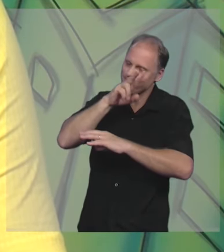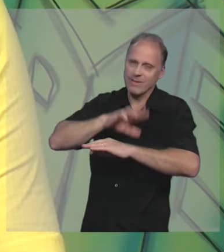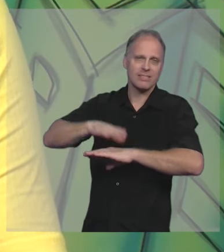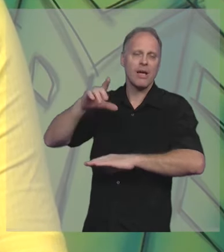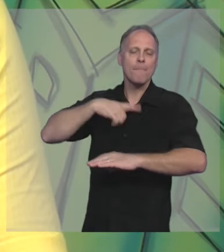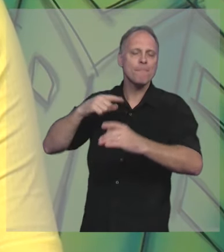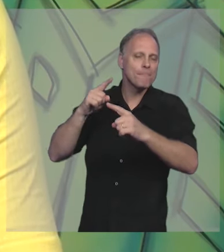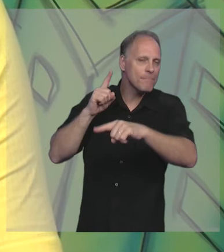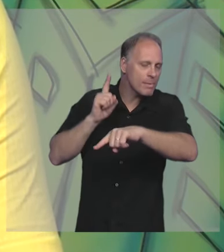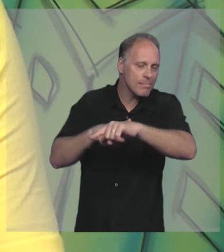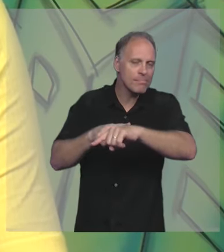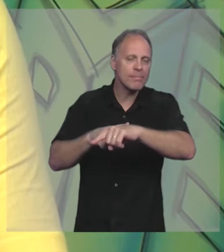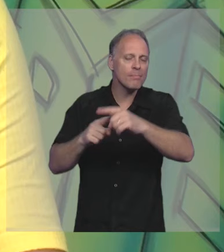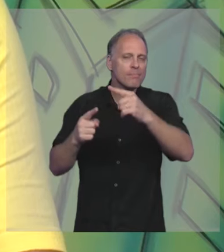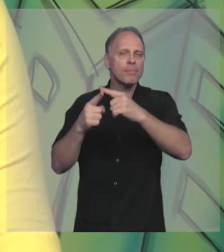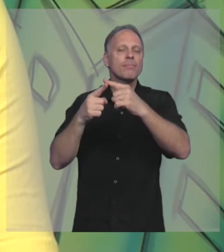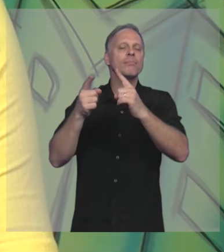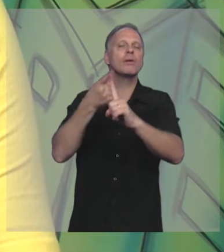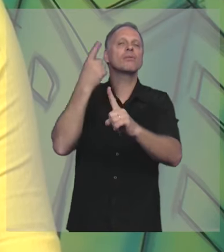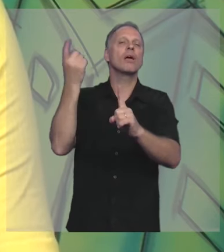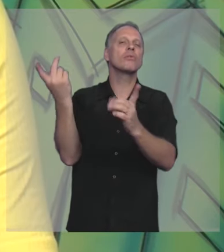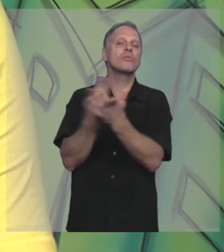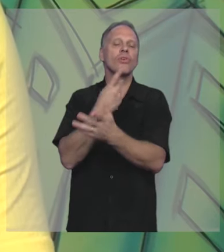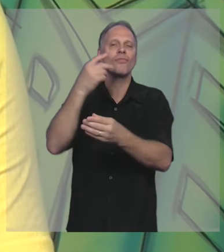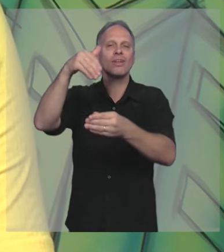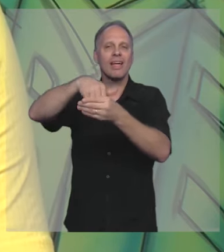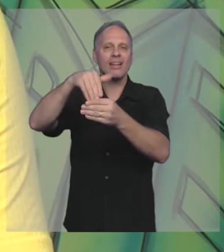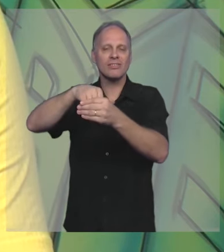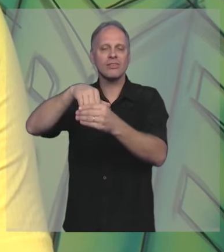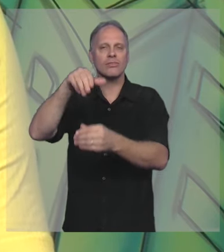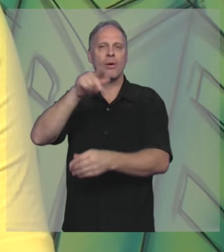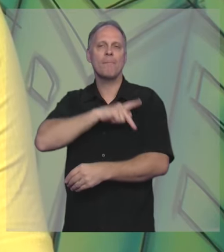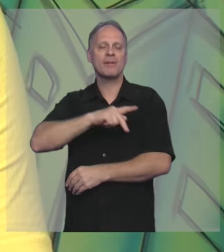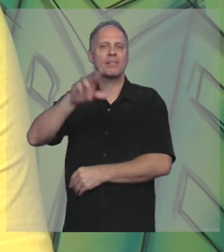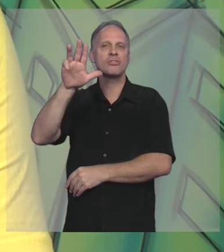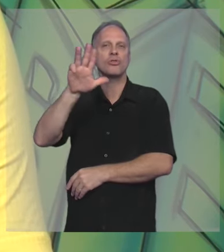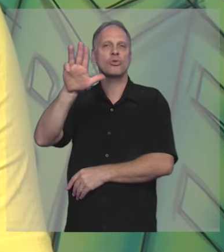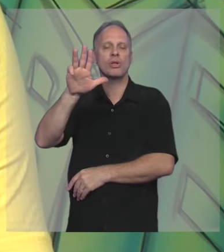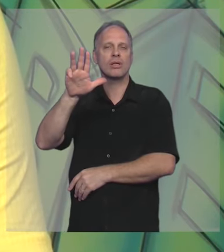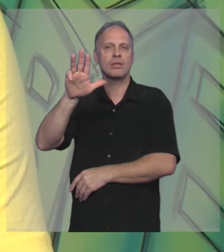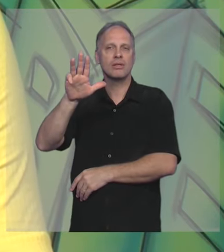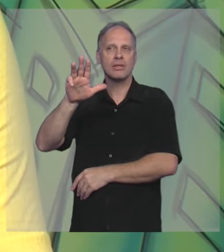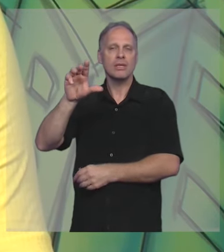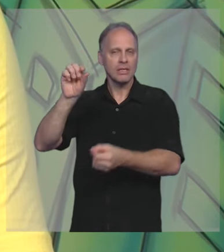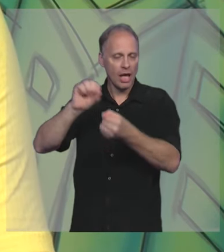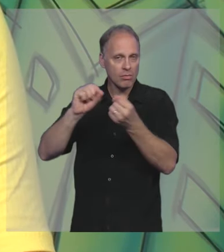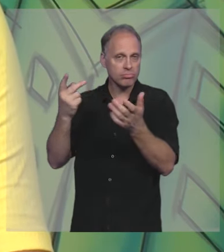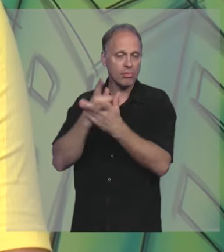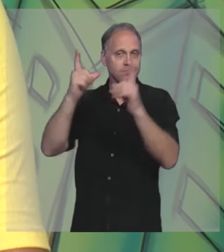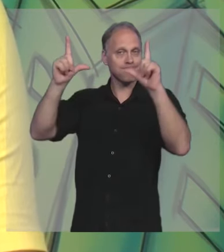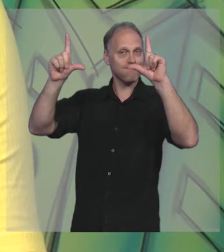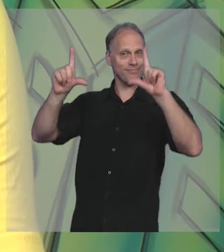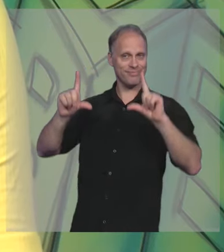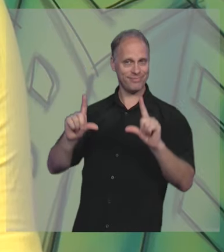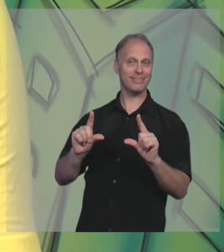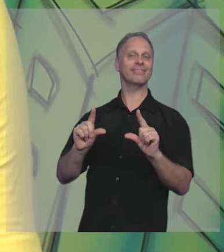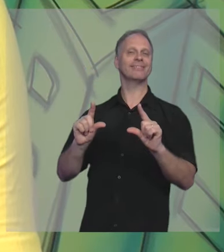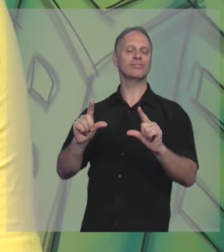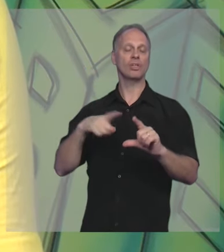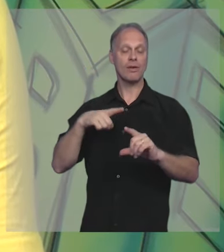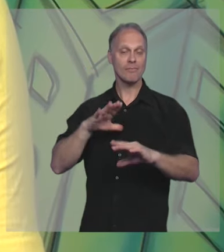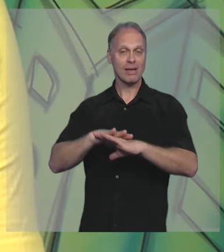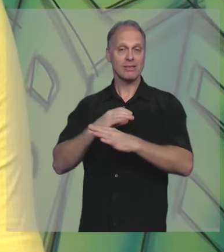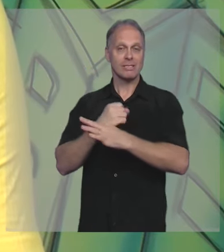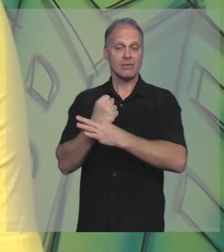inflação, assim, que a gente conseguiu ver foi exatamente na eleição do ex-presidente Luiz Inácio Lula da Silva. Por quê? Porque gerou